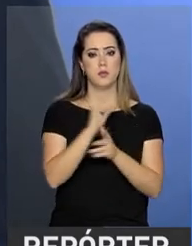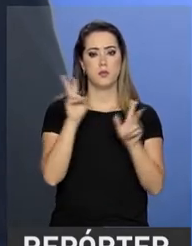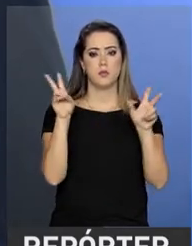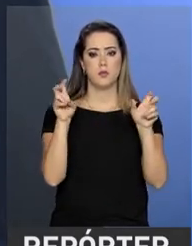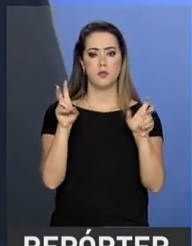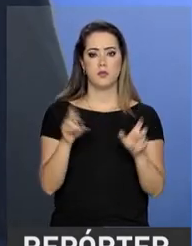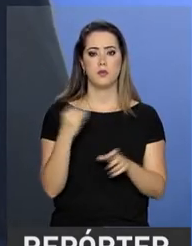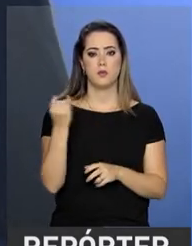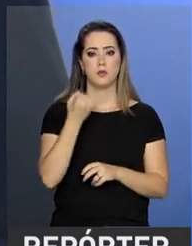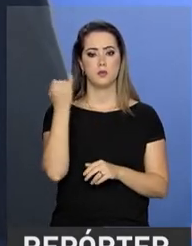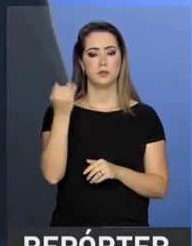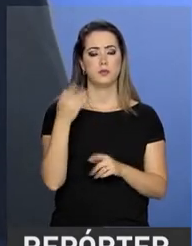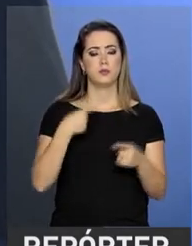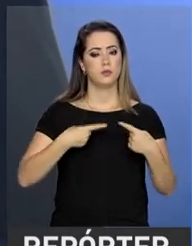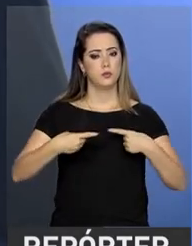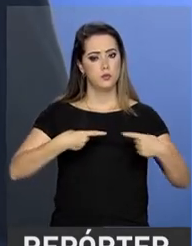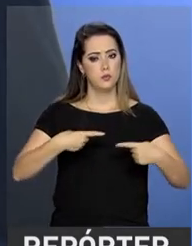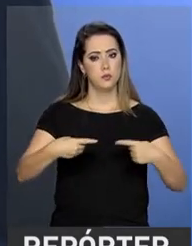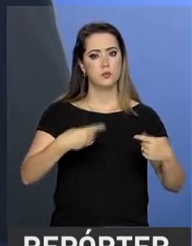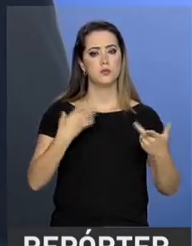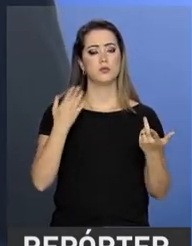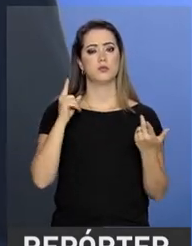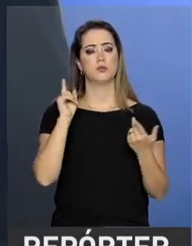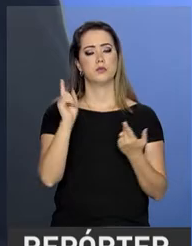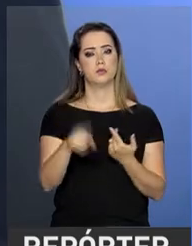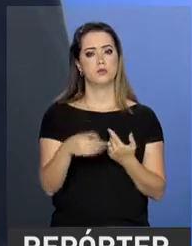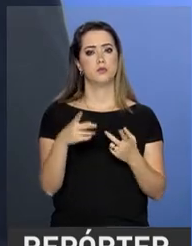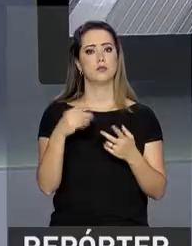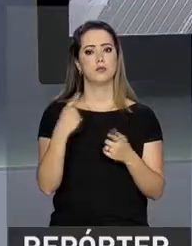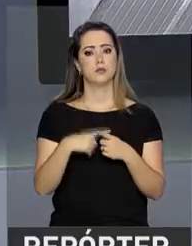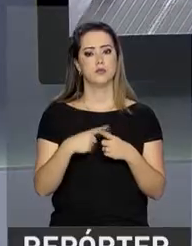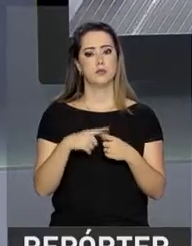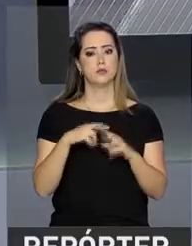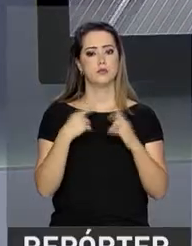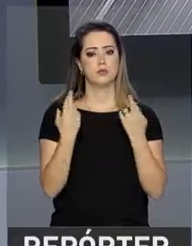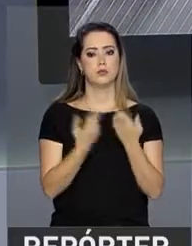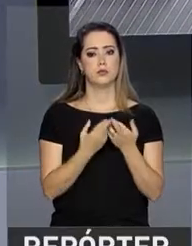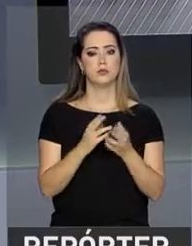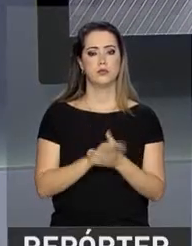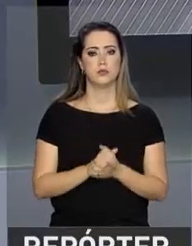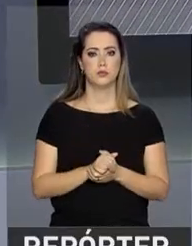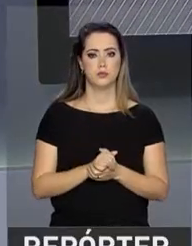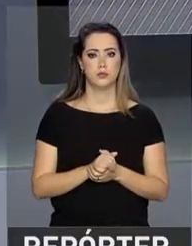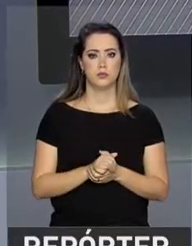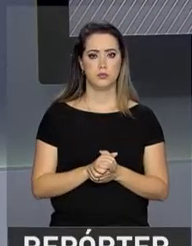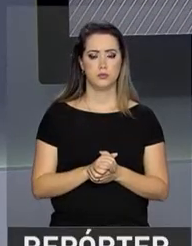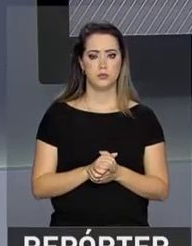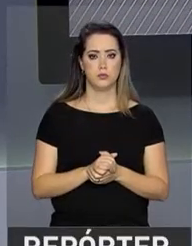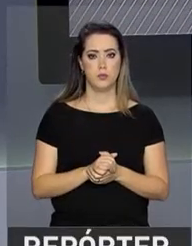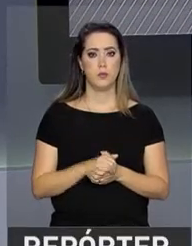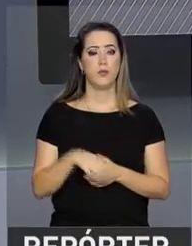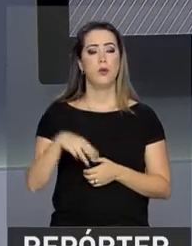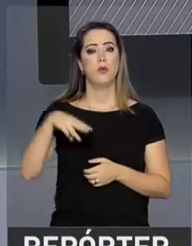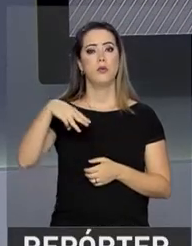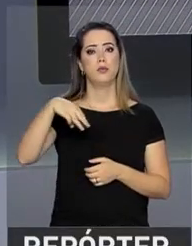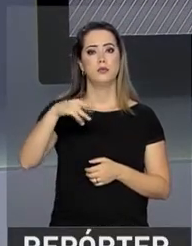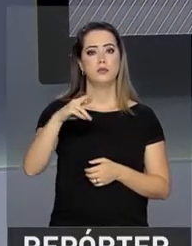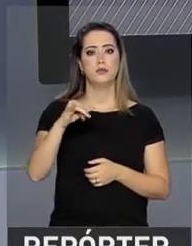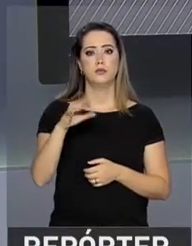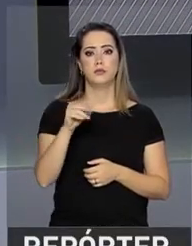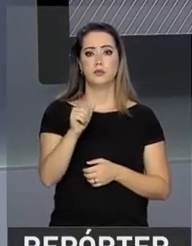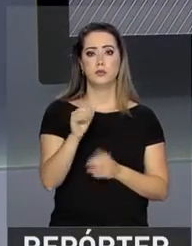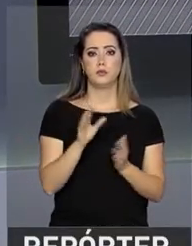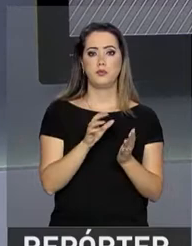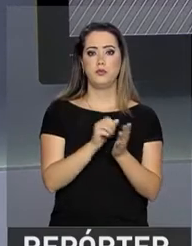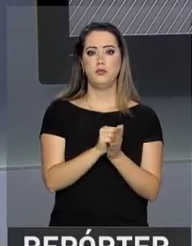discussão então esse foi o sentido dessa reunião e moreira franco assumiu na noite desta quarta feira